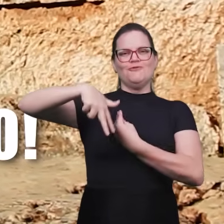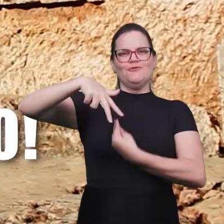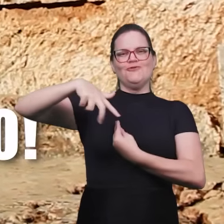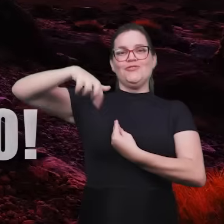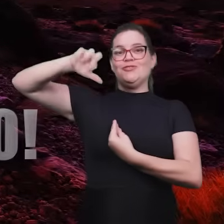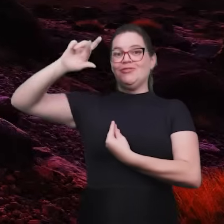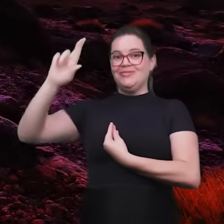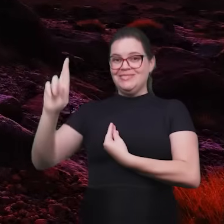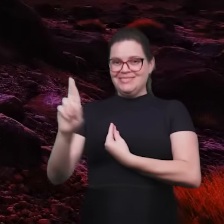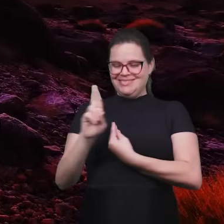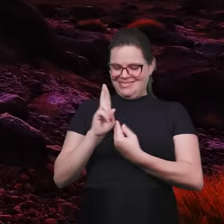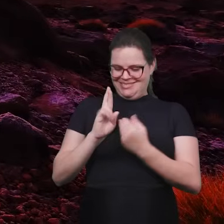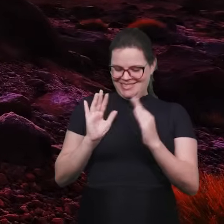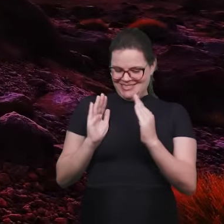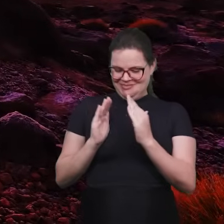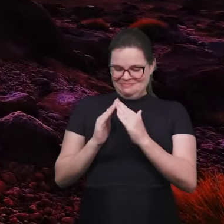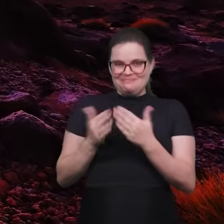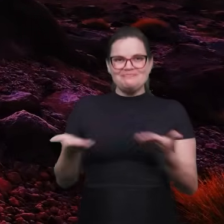templo,